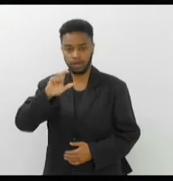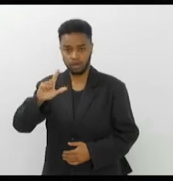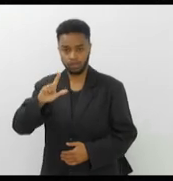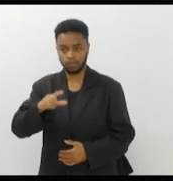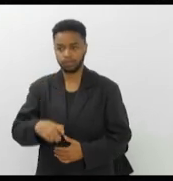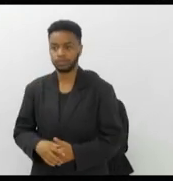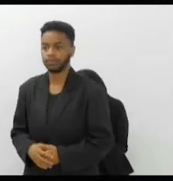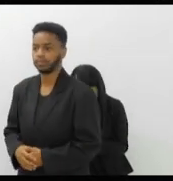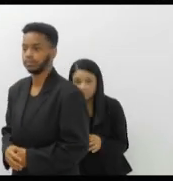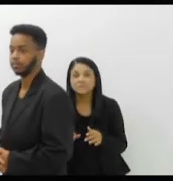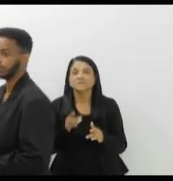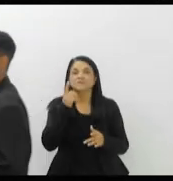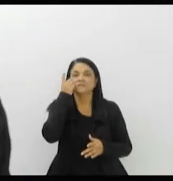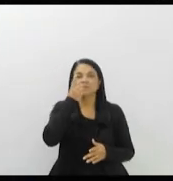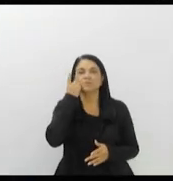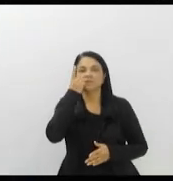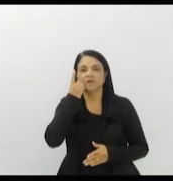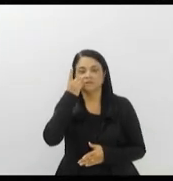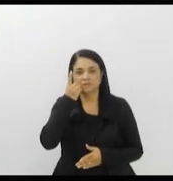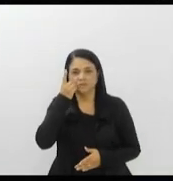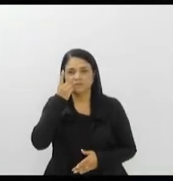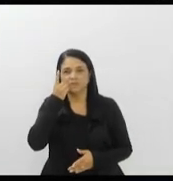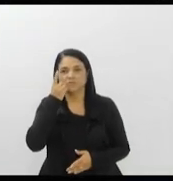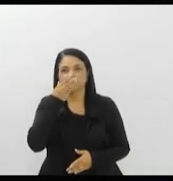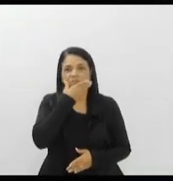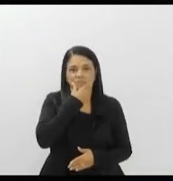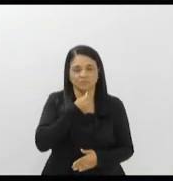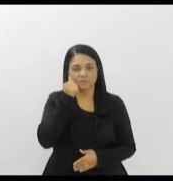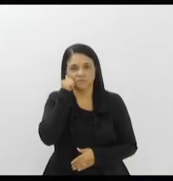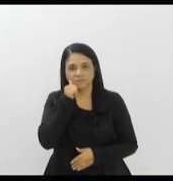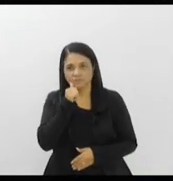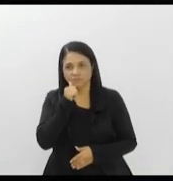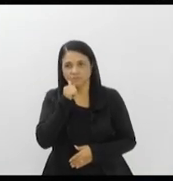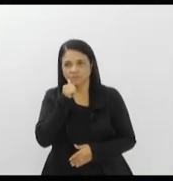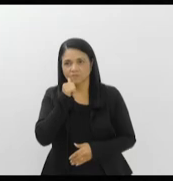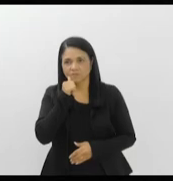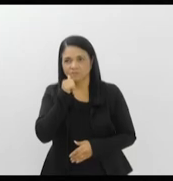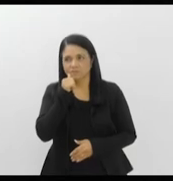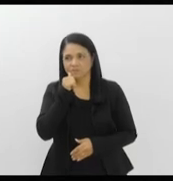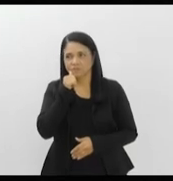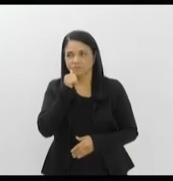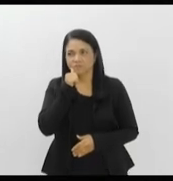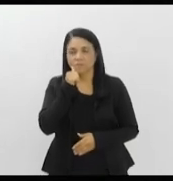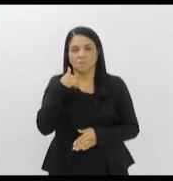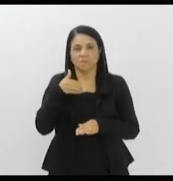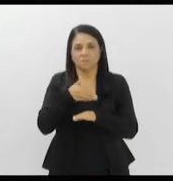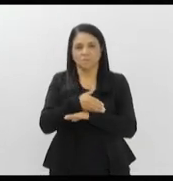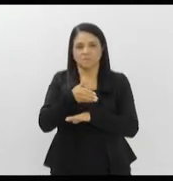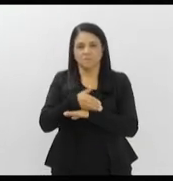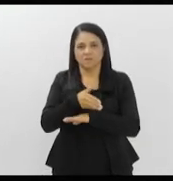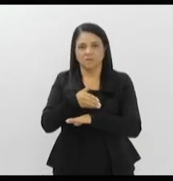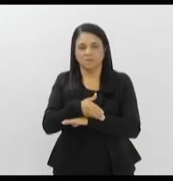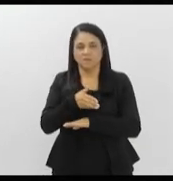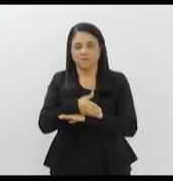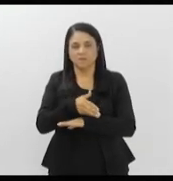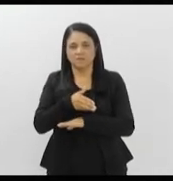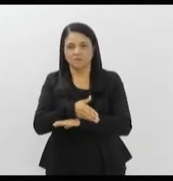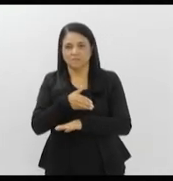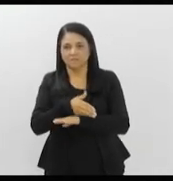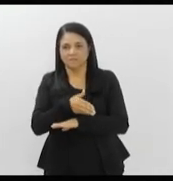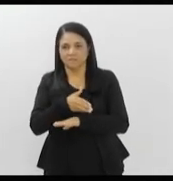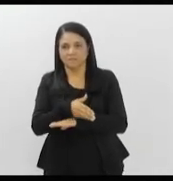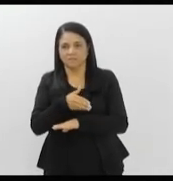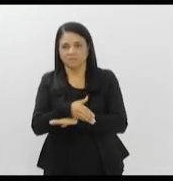senhoras e senhores deputados que nos acompanham presencialmente ou de